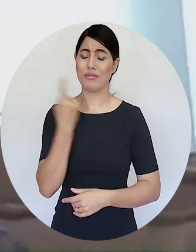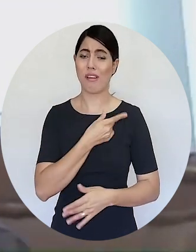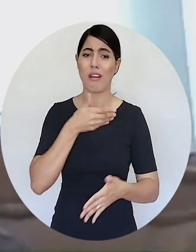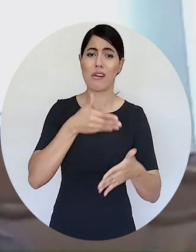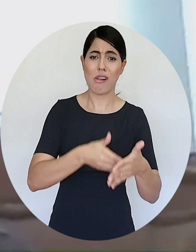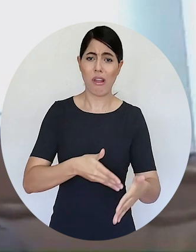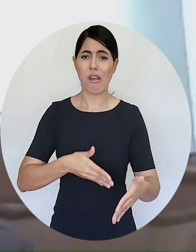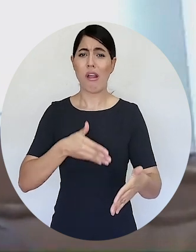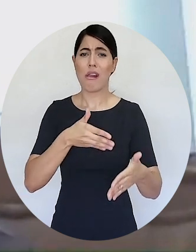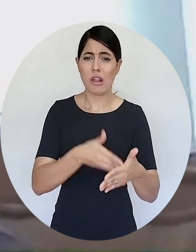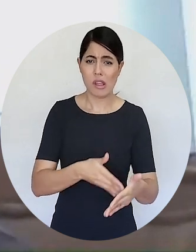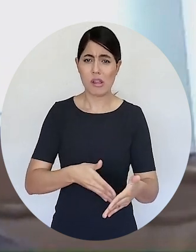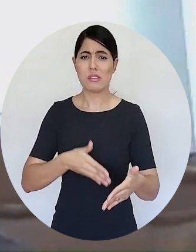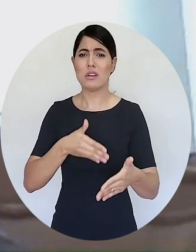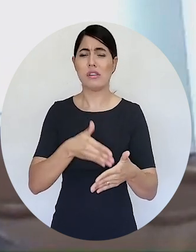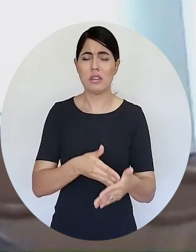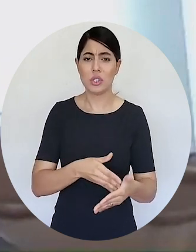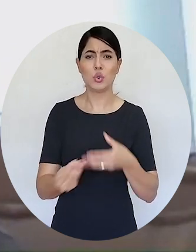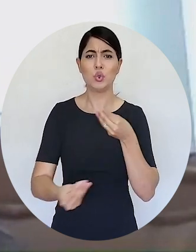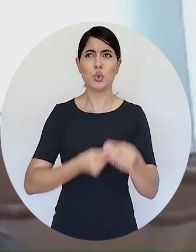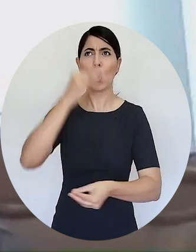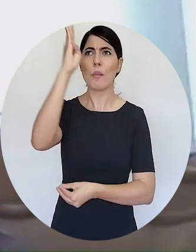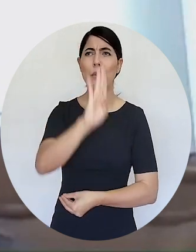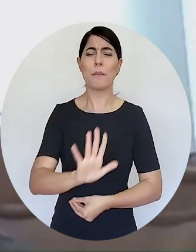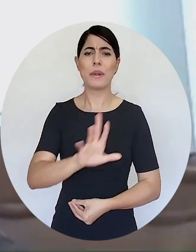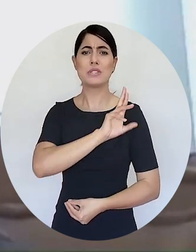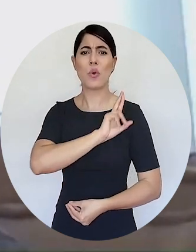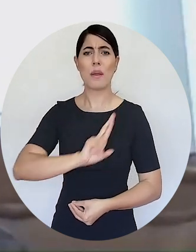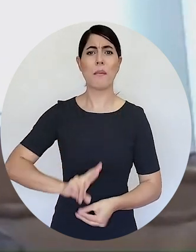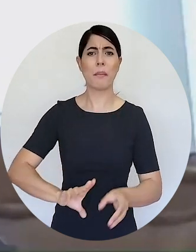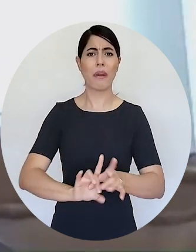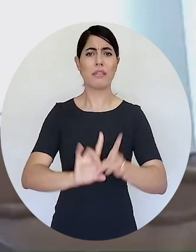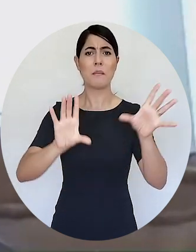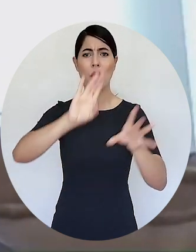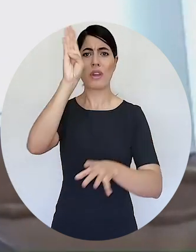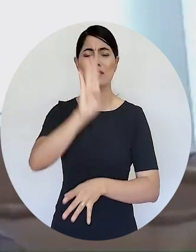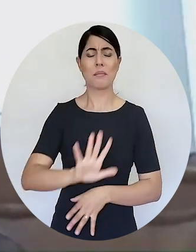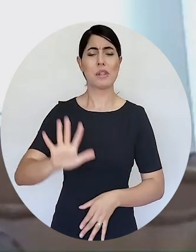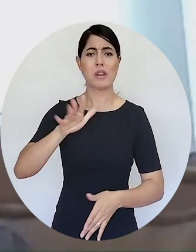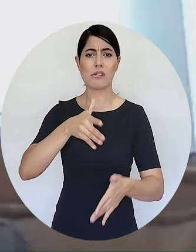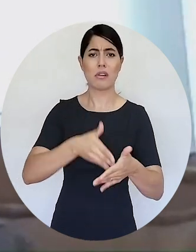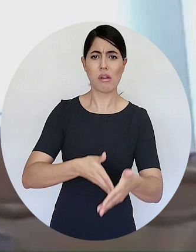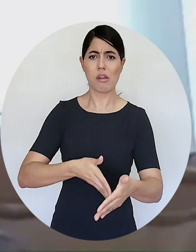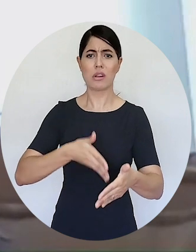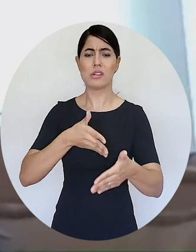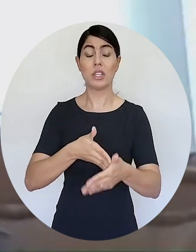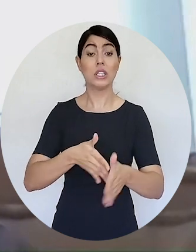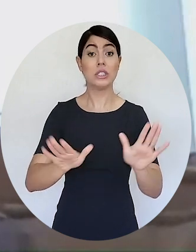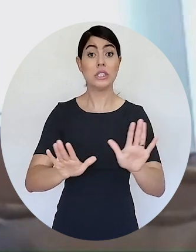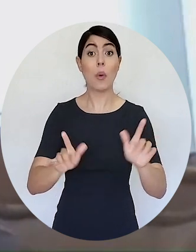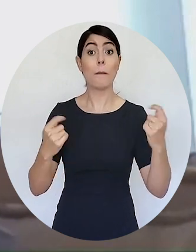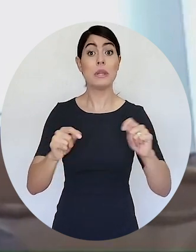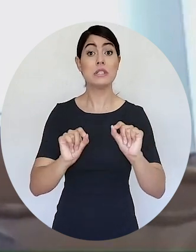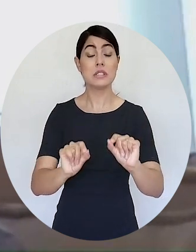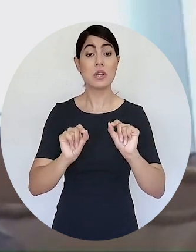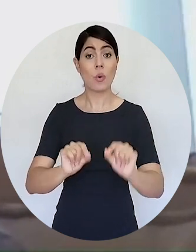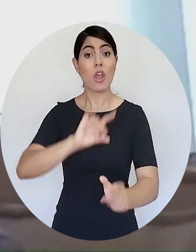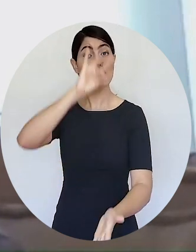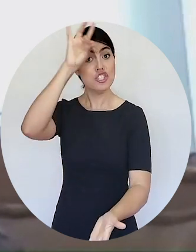na construção da República Brasileira, na construção da democracia brasileira. Nós precisamos ter a